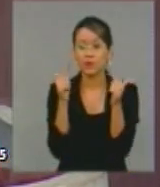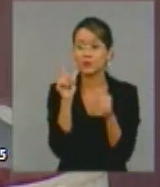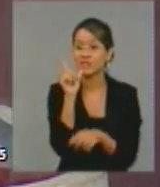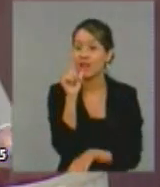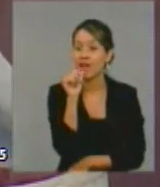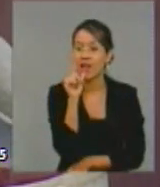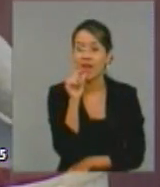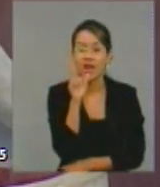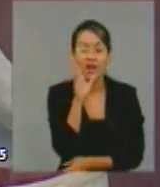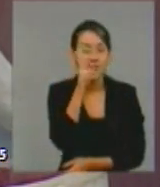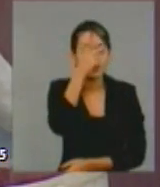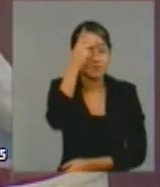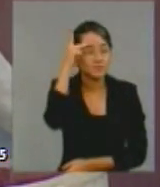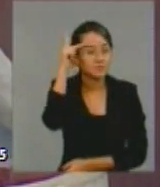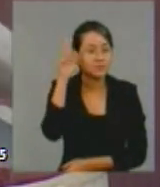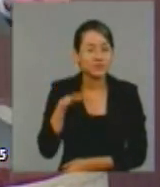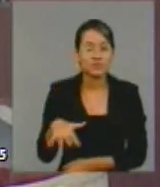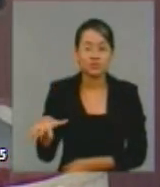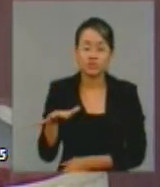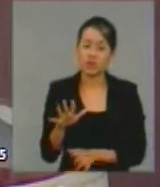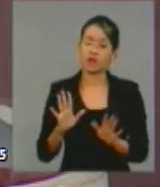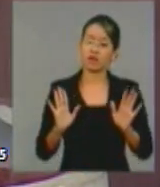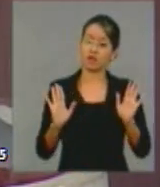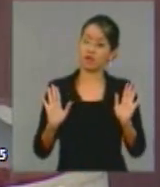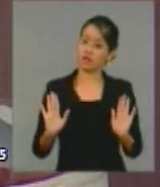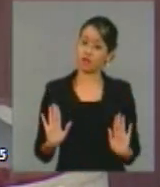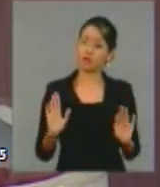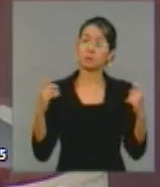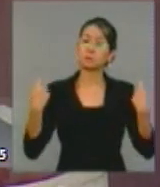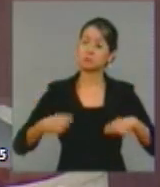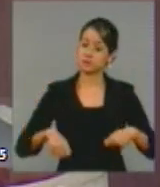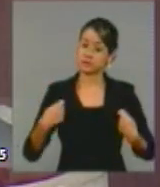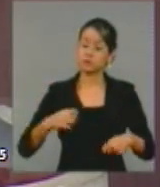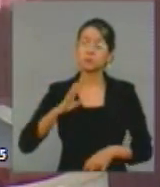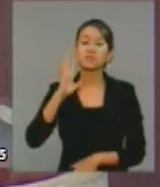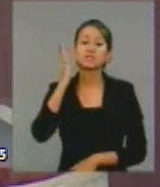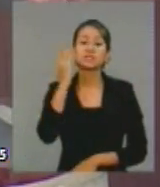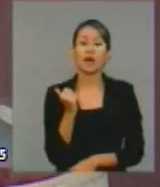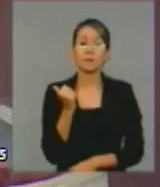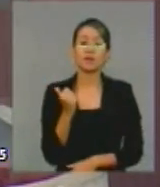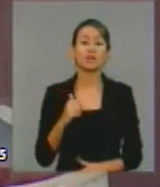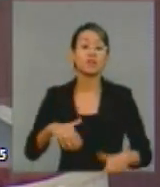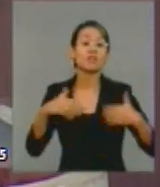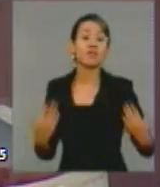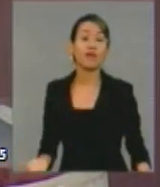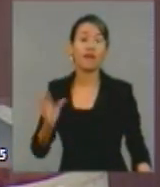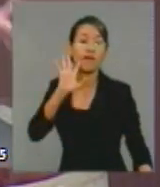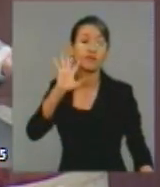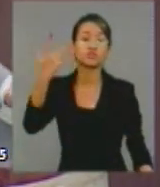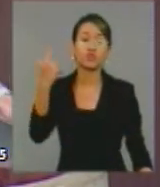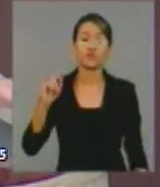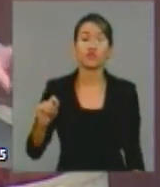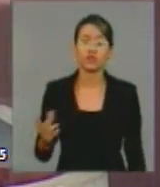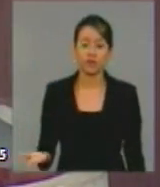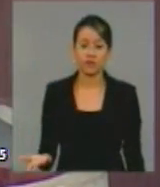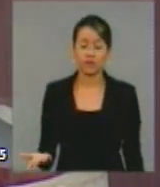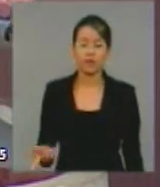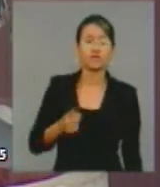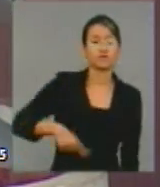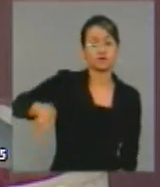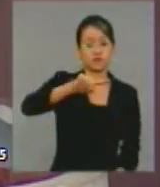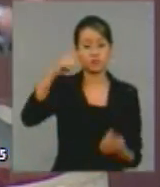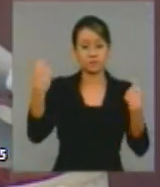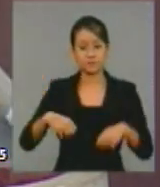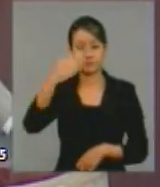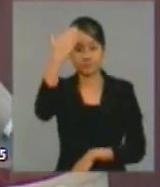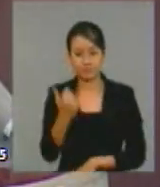pessoas. Portanto, nós temos que fazer as opções. E aí, senhores deputados, senhoras deputadas, é necessário que cada um que senta nessas cadeiras diga